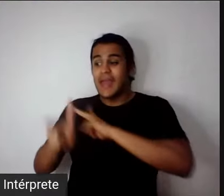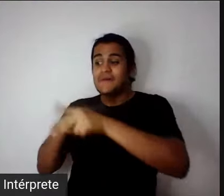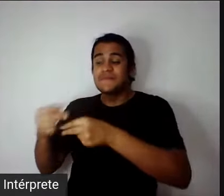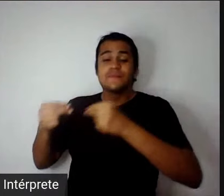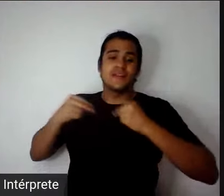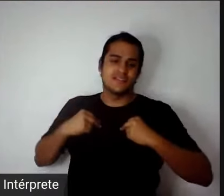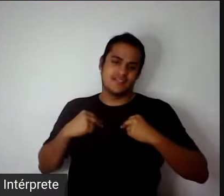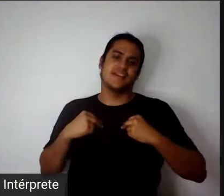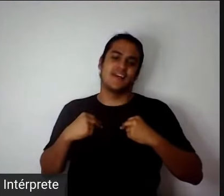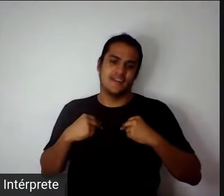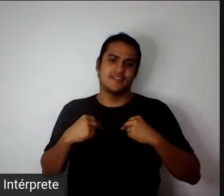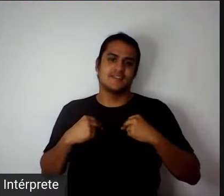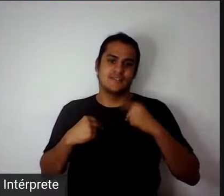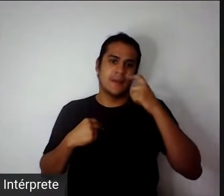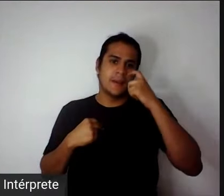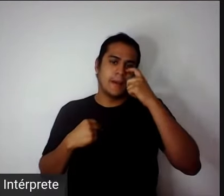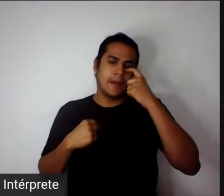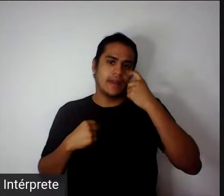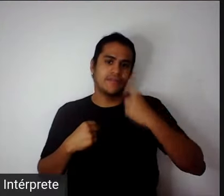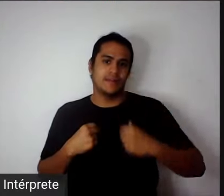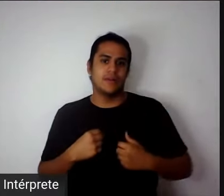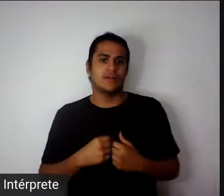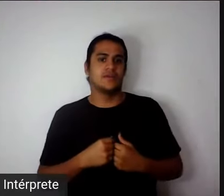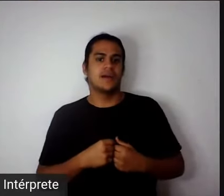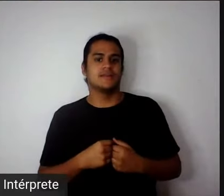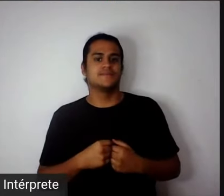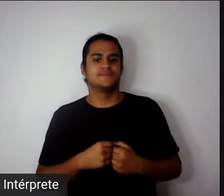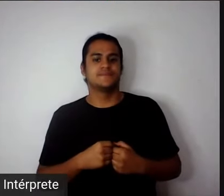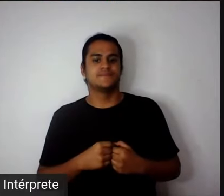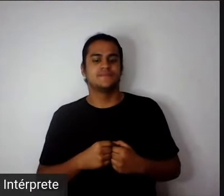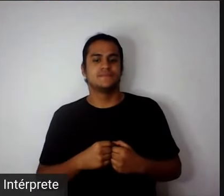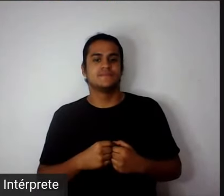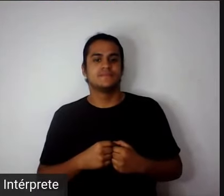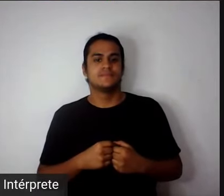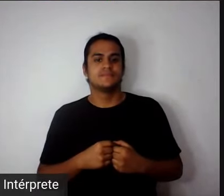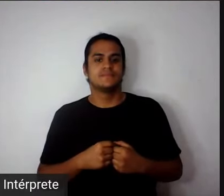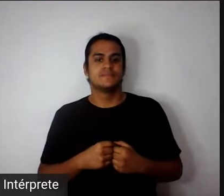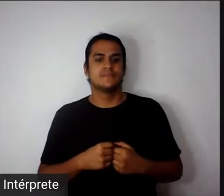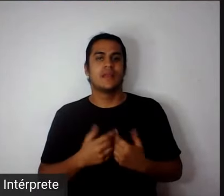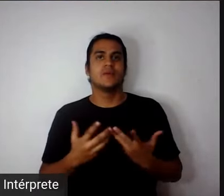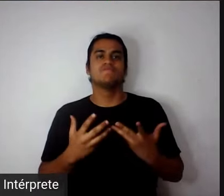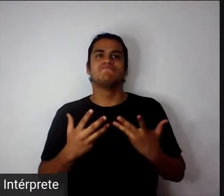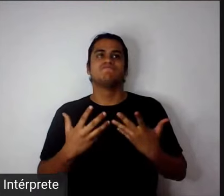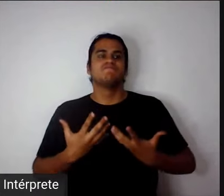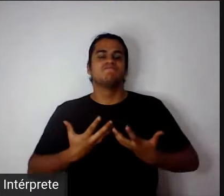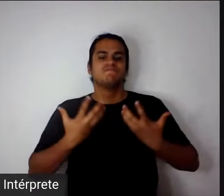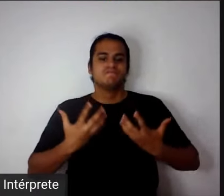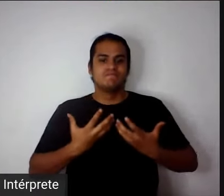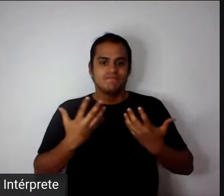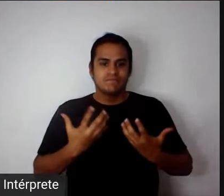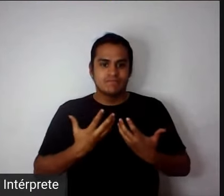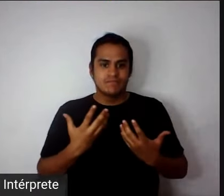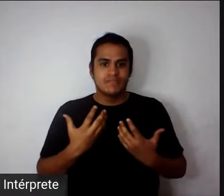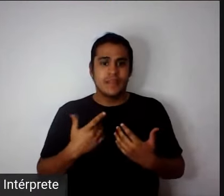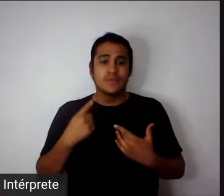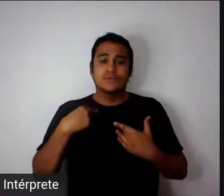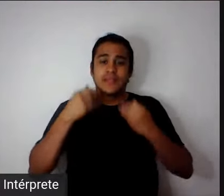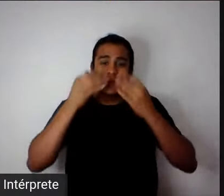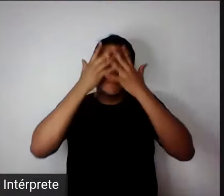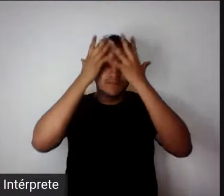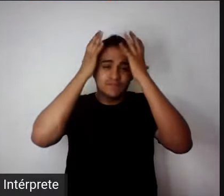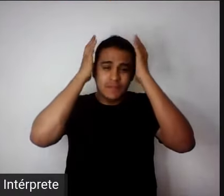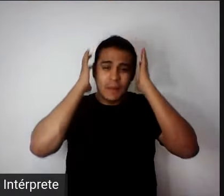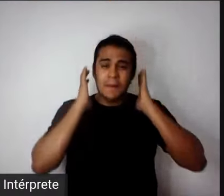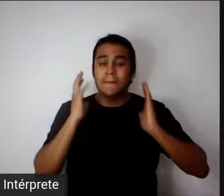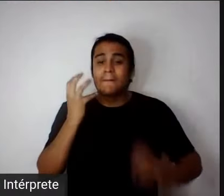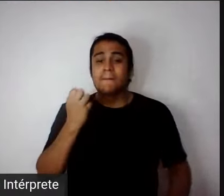dando. Eu sou mulher, e o que mais me destaca é o cabelo, que é bem, bem, bem branco, e sempre